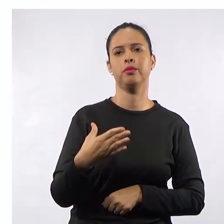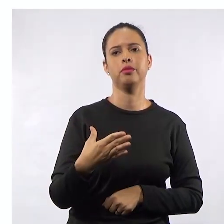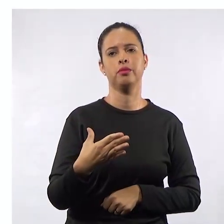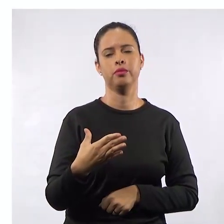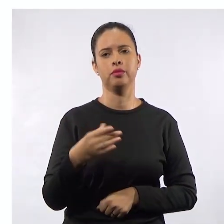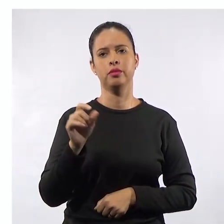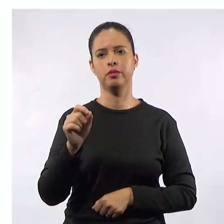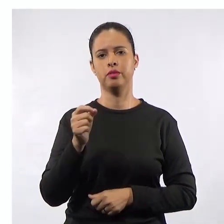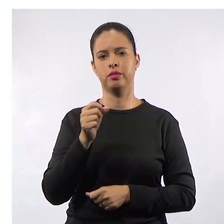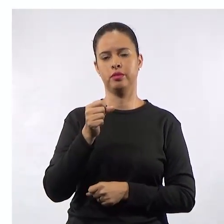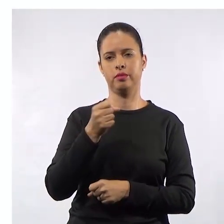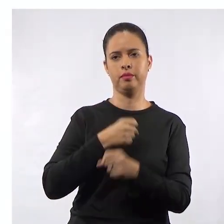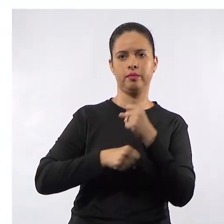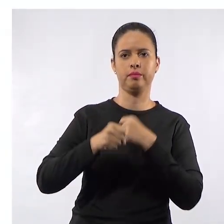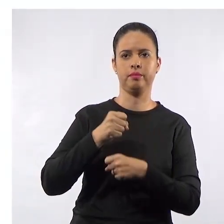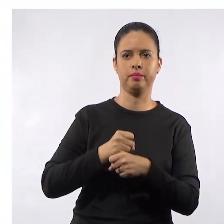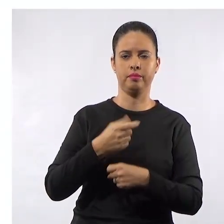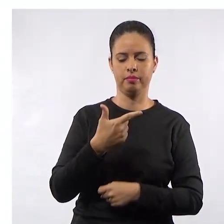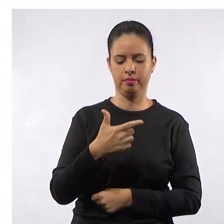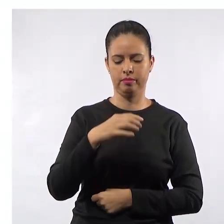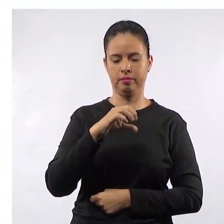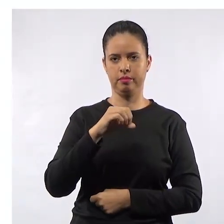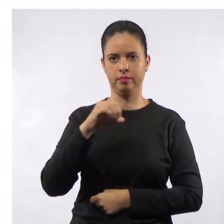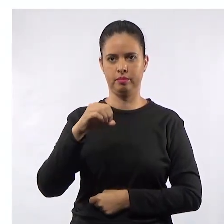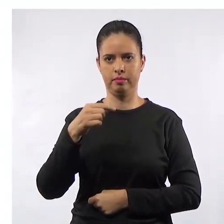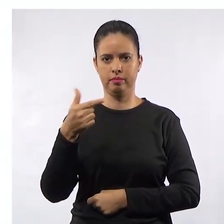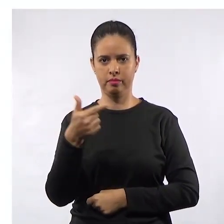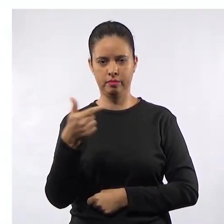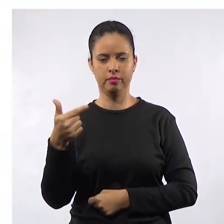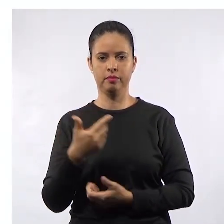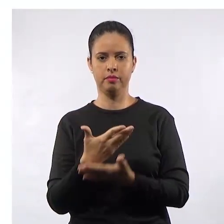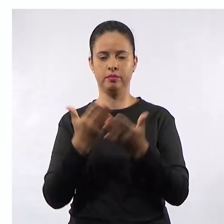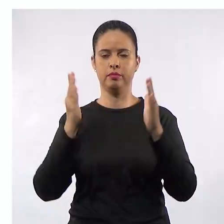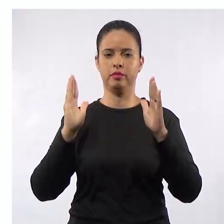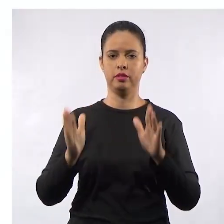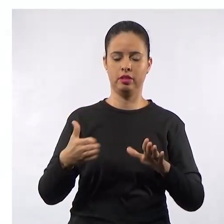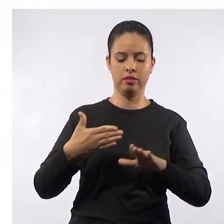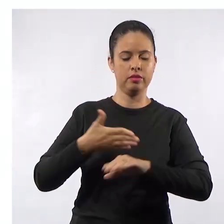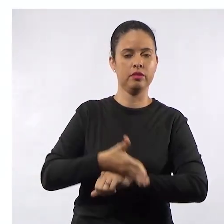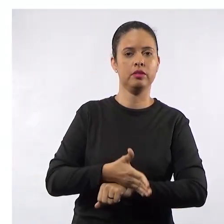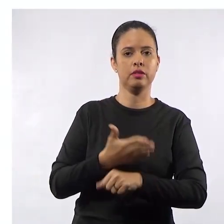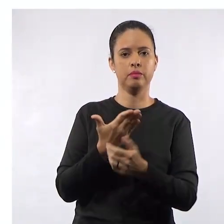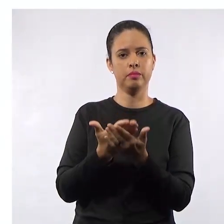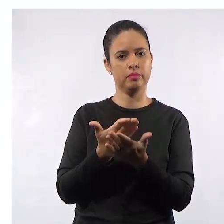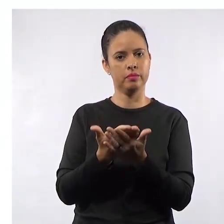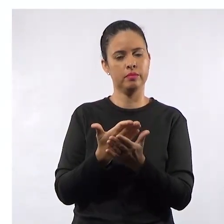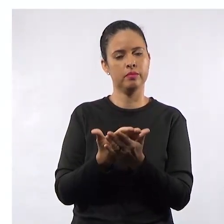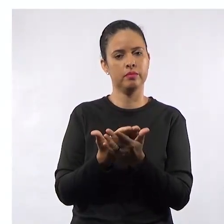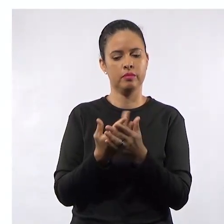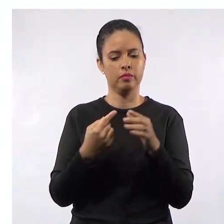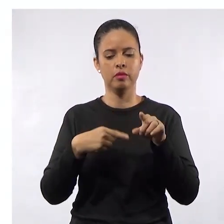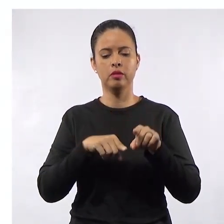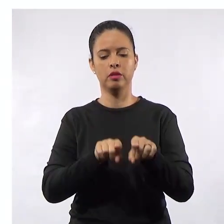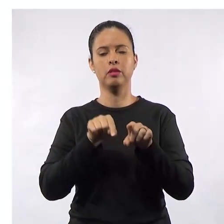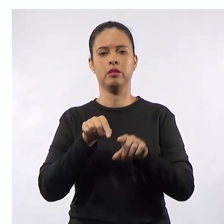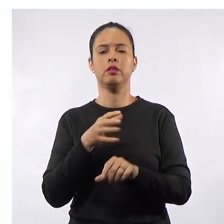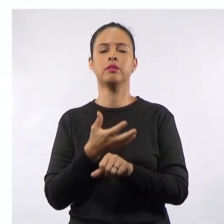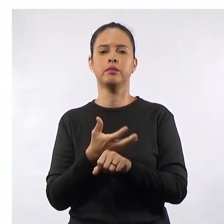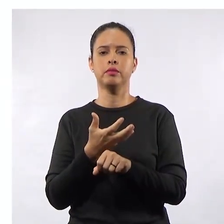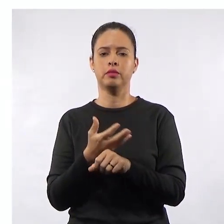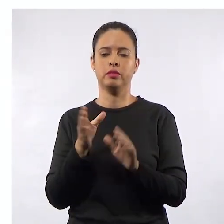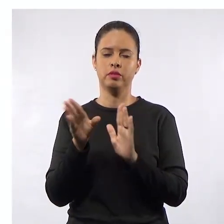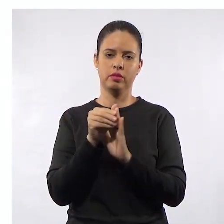novo Código Civil, ele é de 2002 e vocês já estão acessando aí para acompanhar a disciplina